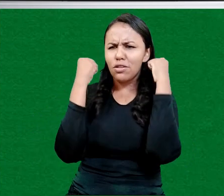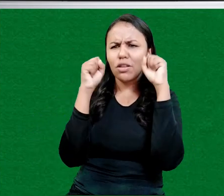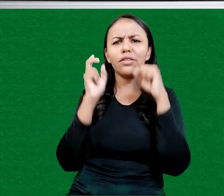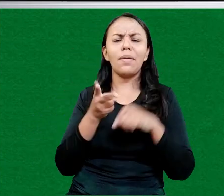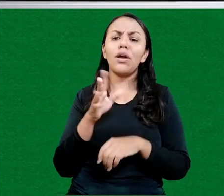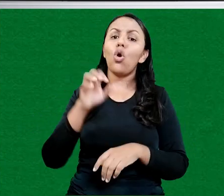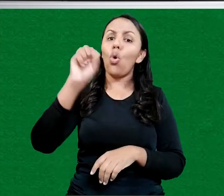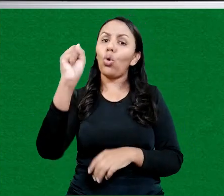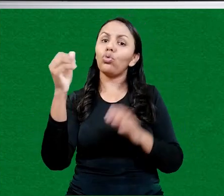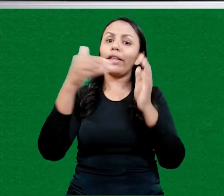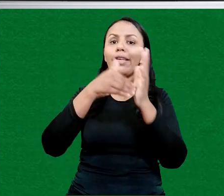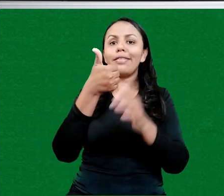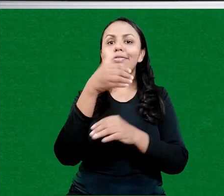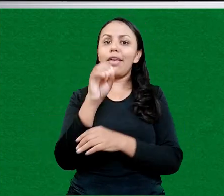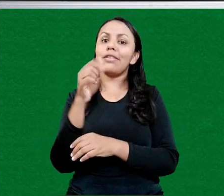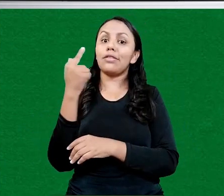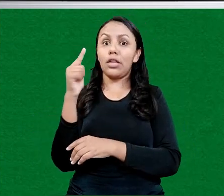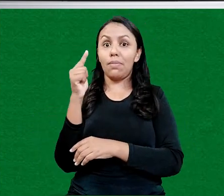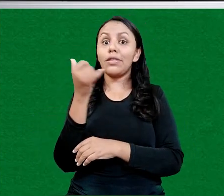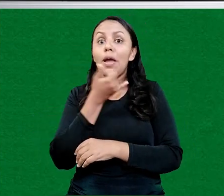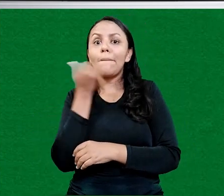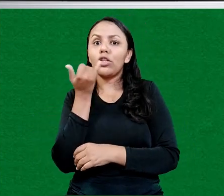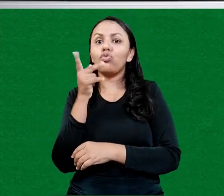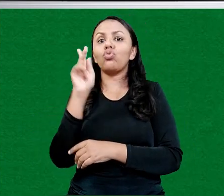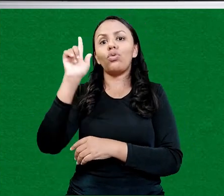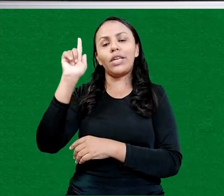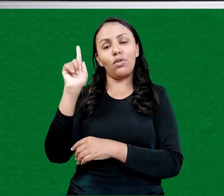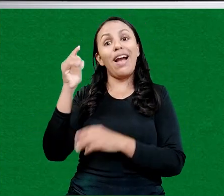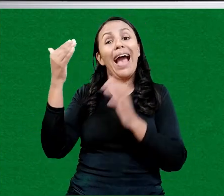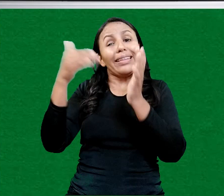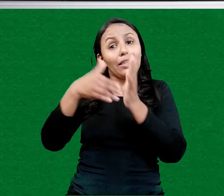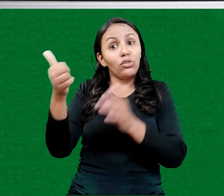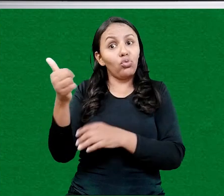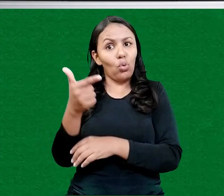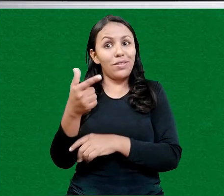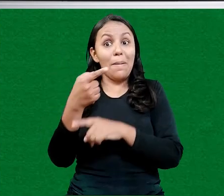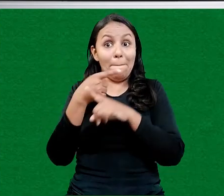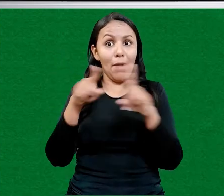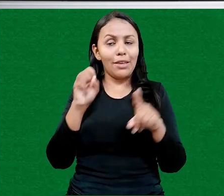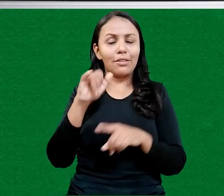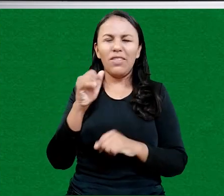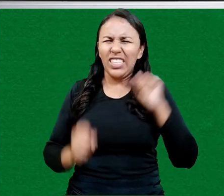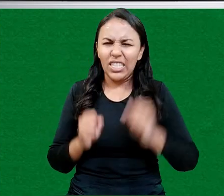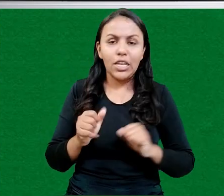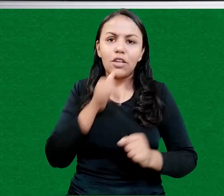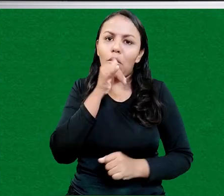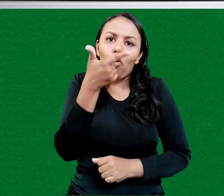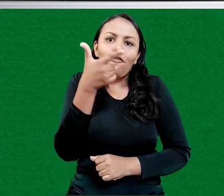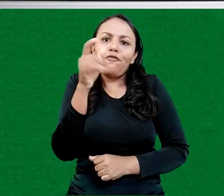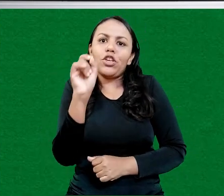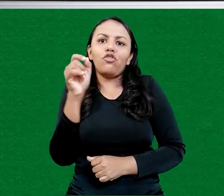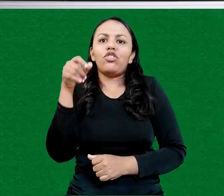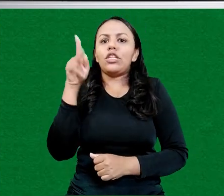de 8 a 10 gramas por quilo de peso, chegando até 12 gramas. Mas isso se você treina 20 quilômetros por dia, se